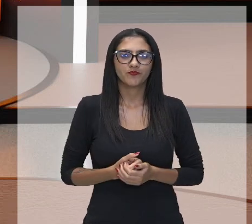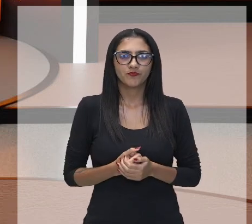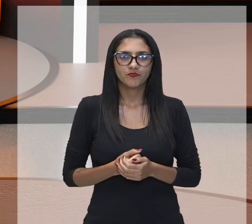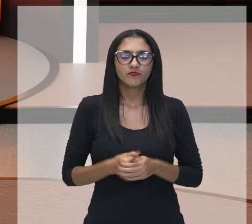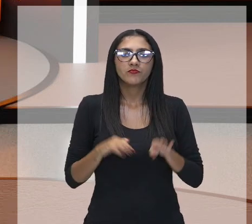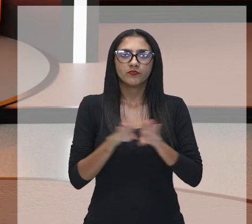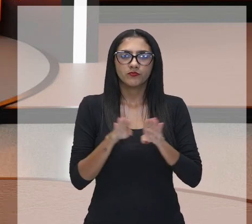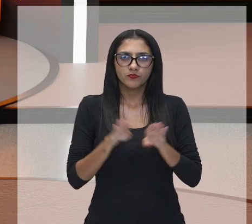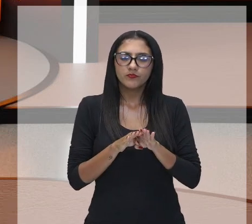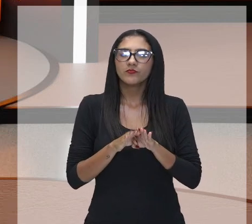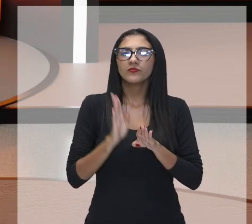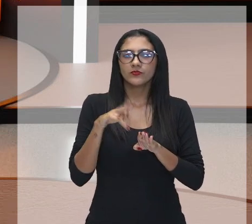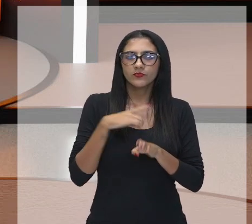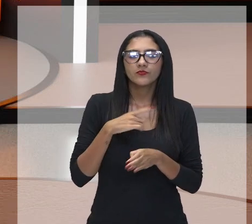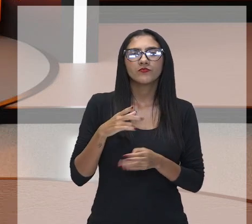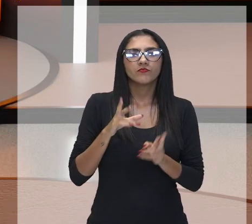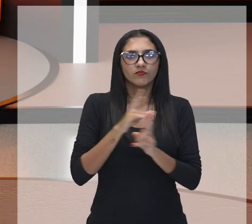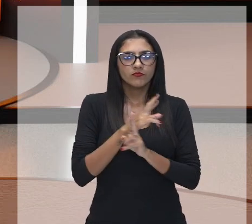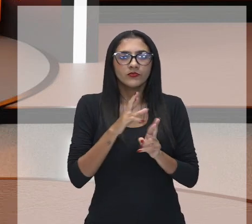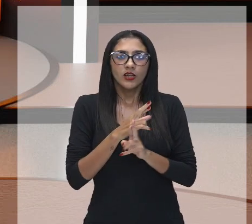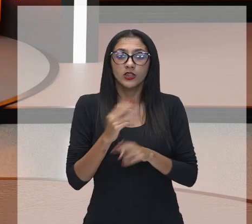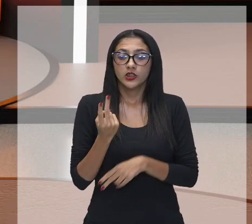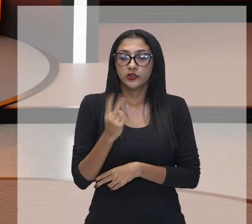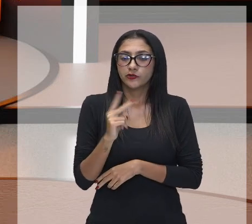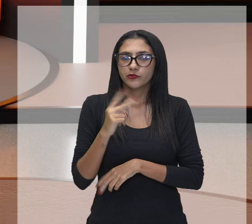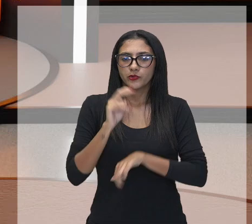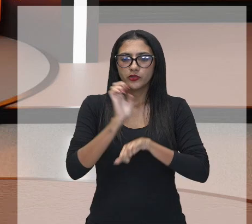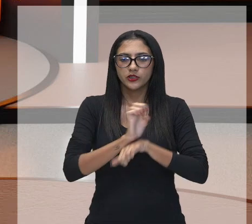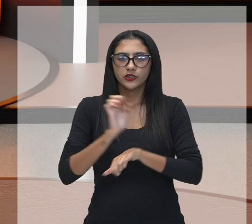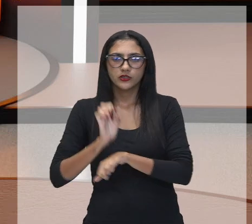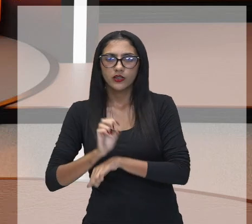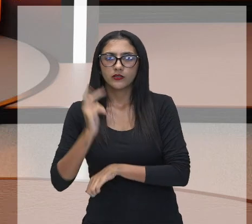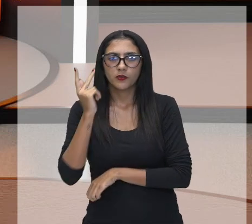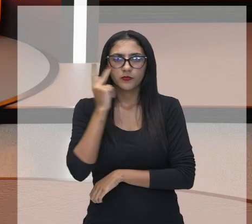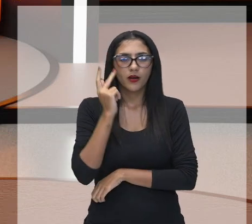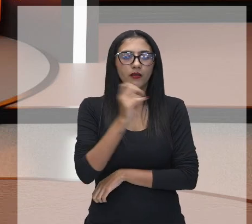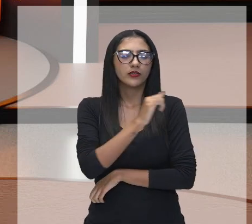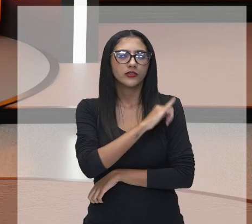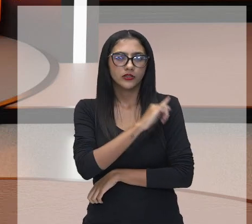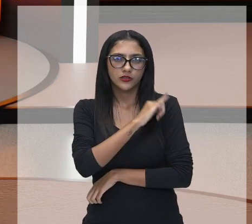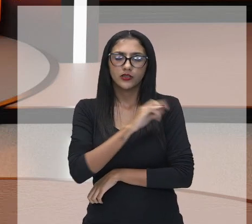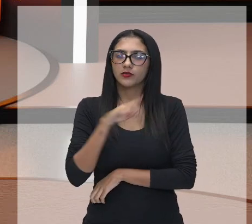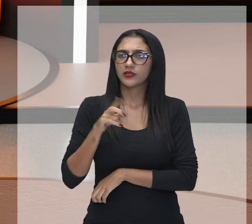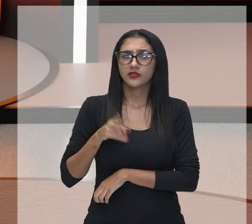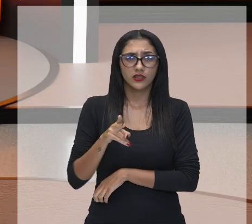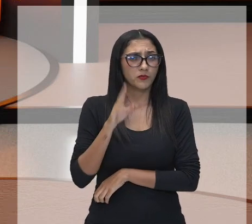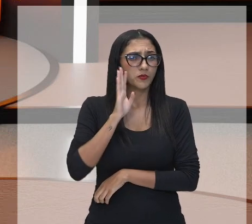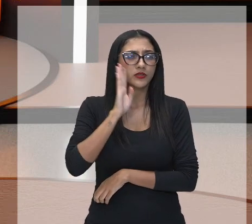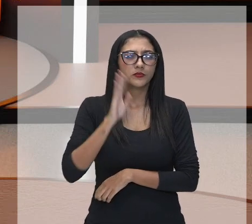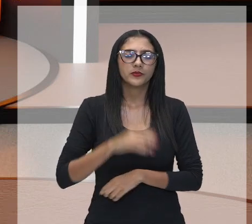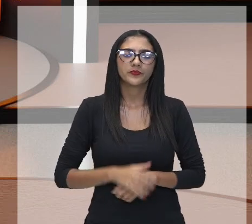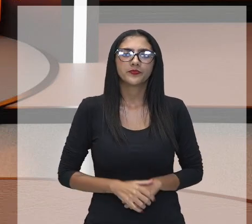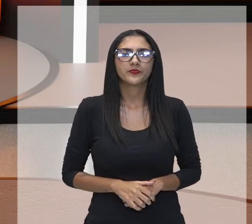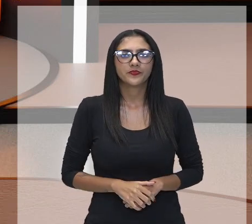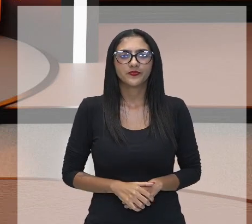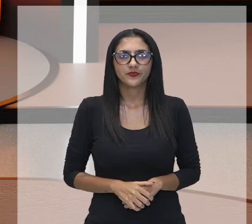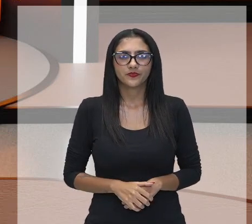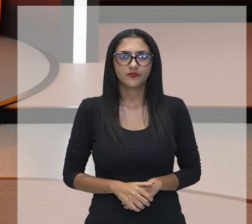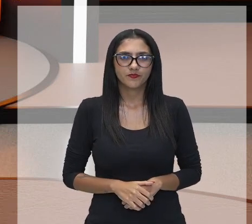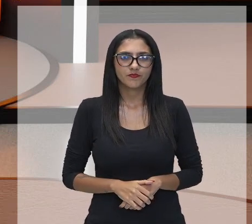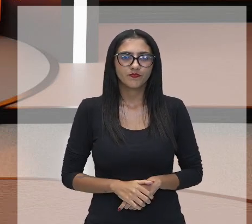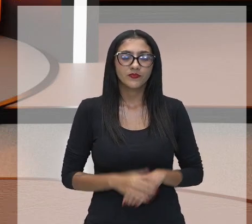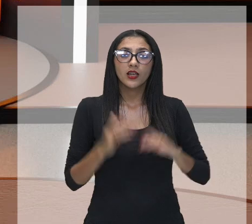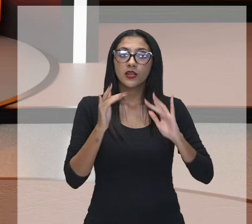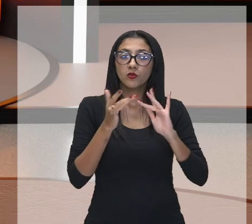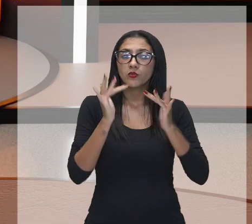a presença, a dominância desses dois estados por conta da República Velha, certo? Nesse contexto, vamos observar também